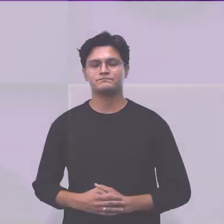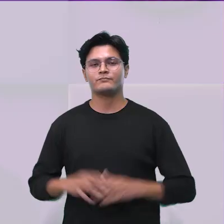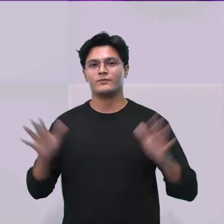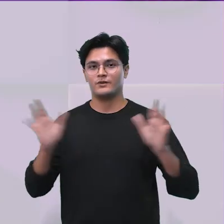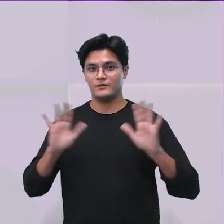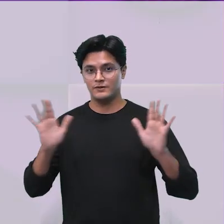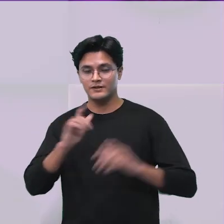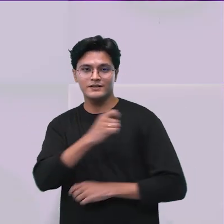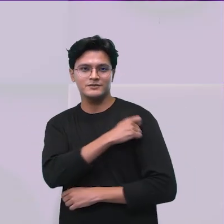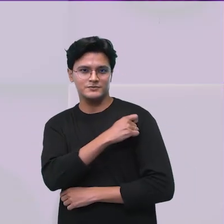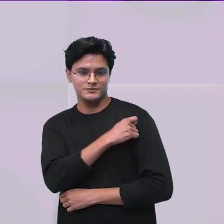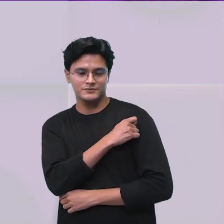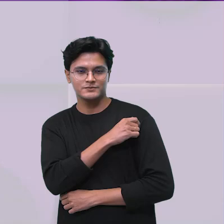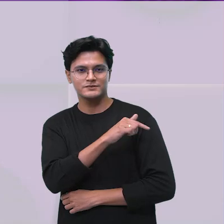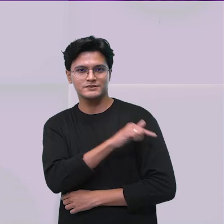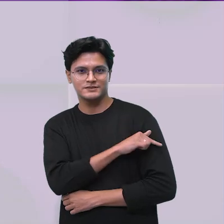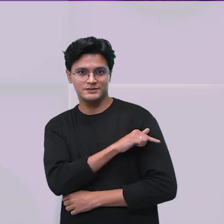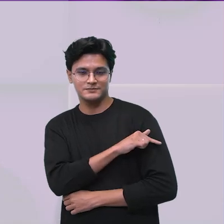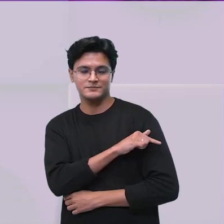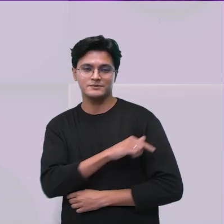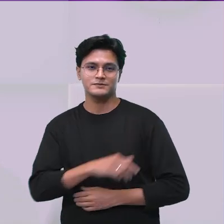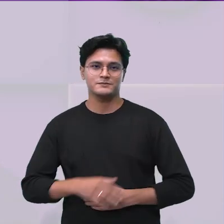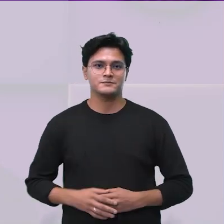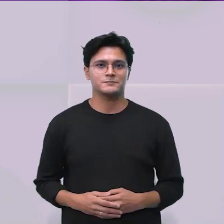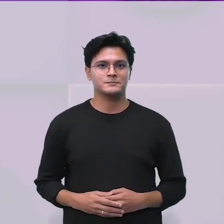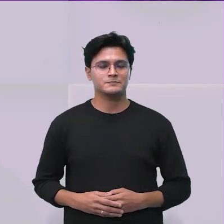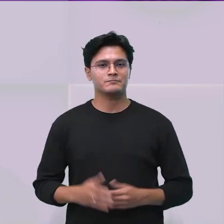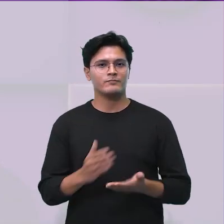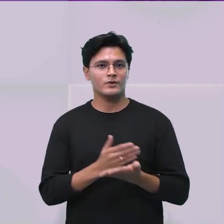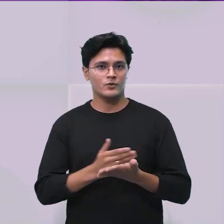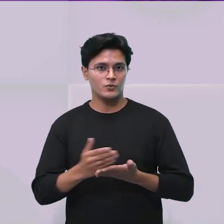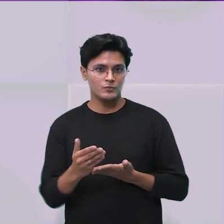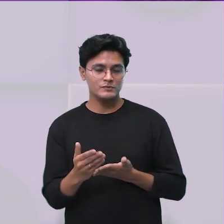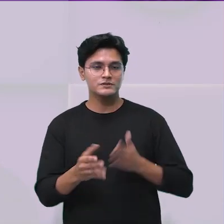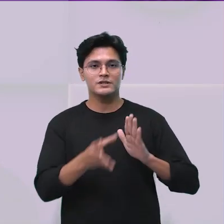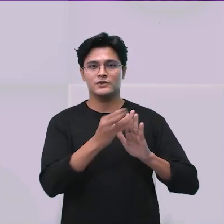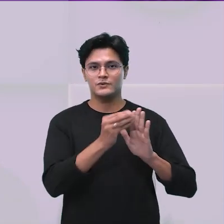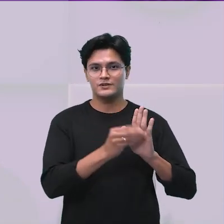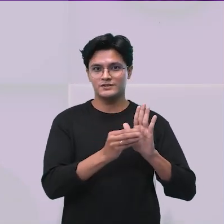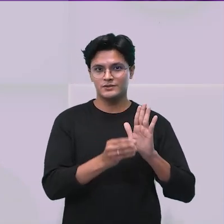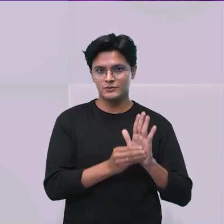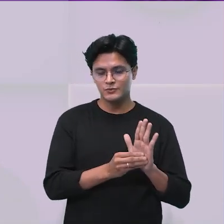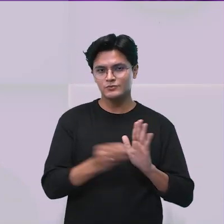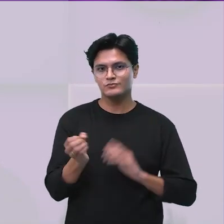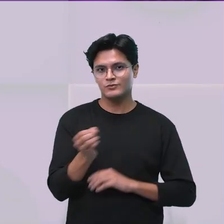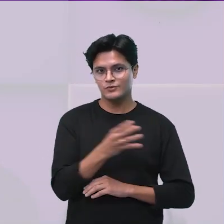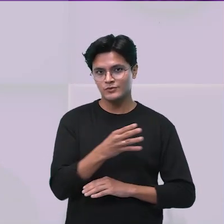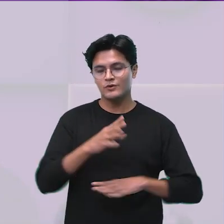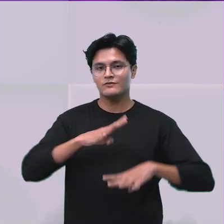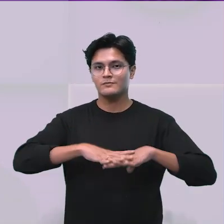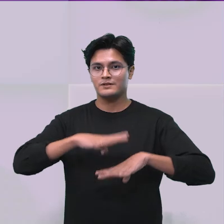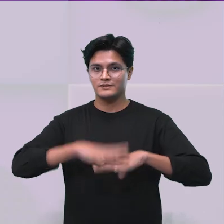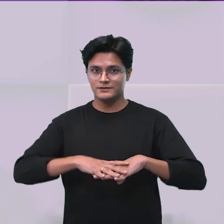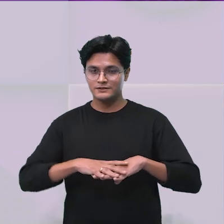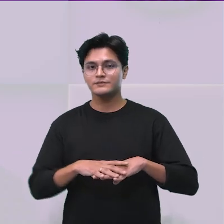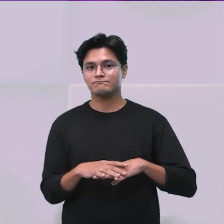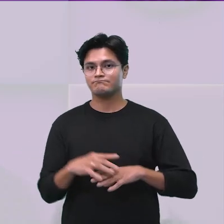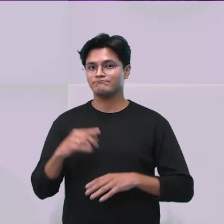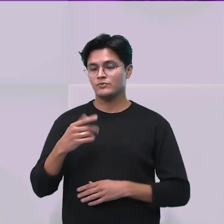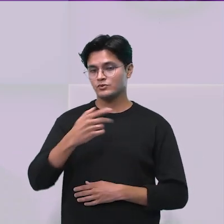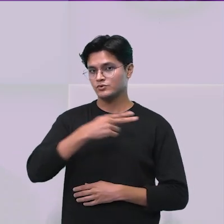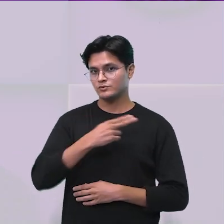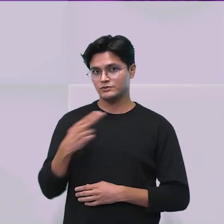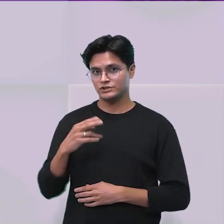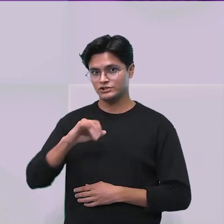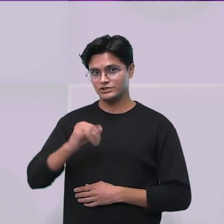Olá, alunos do 7º ano. Vamos dar início a mais um conteúdo de matemática. Aqui quem vos fala é o professor Jean Nobre. E